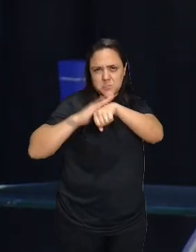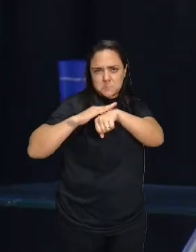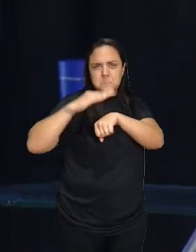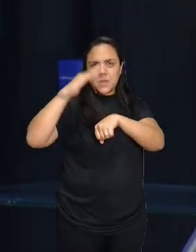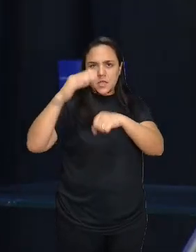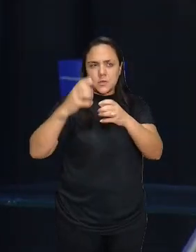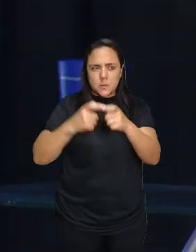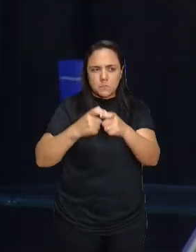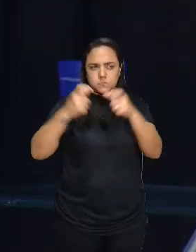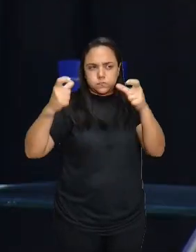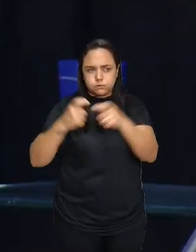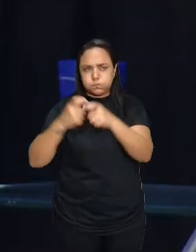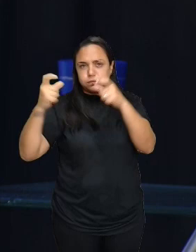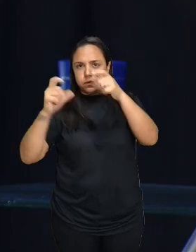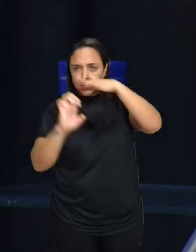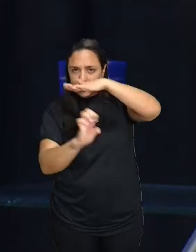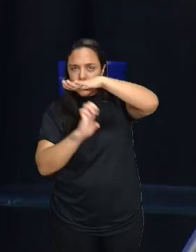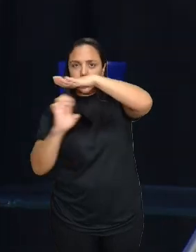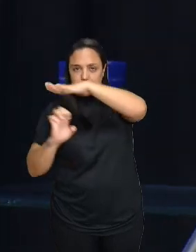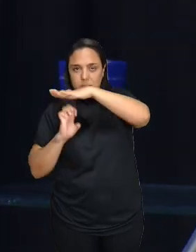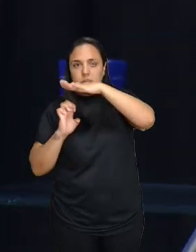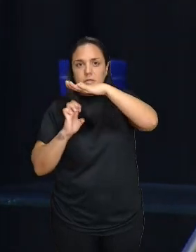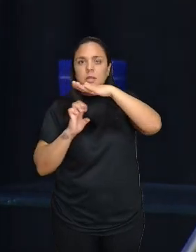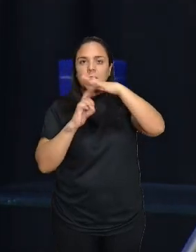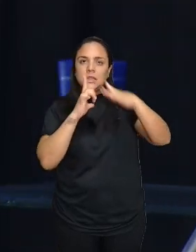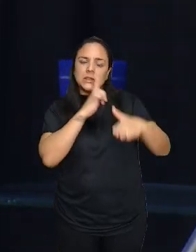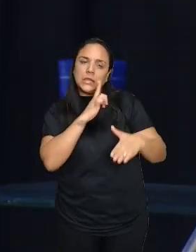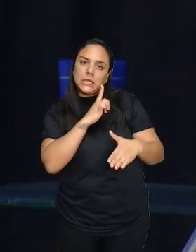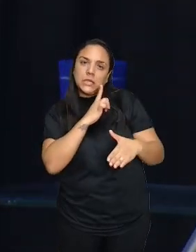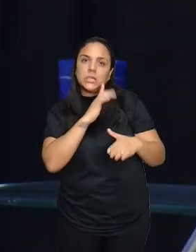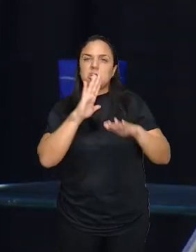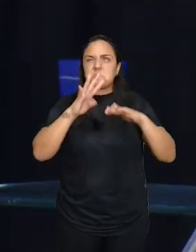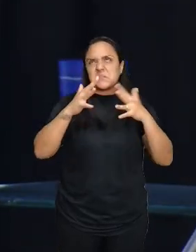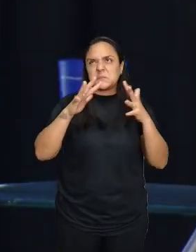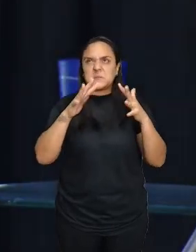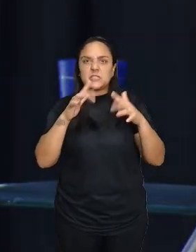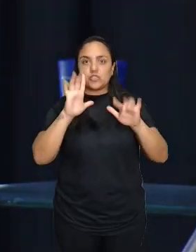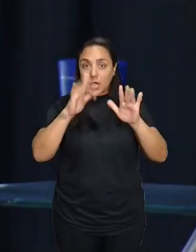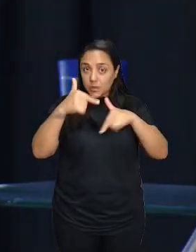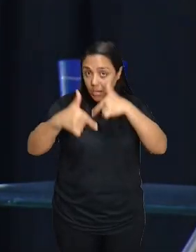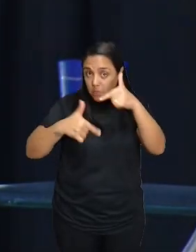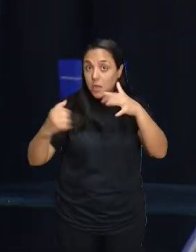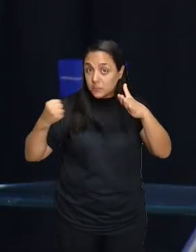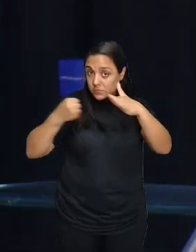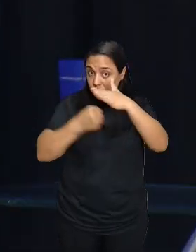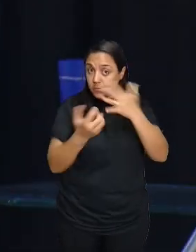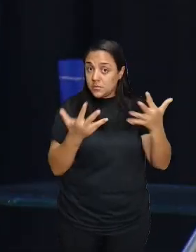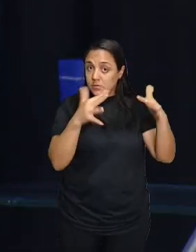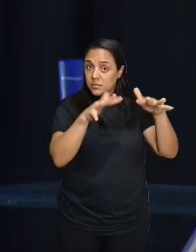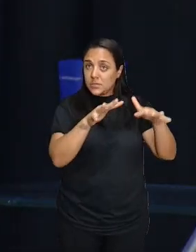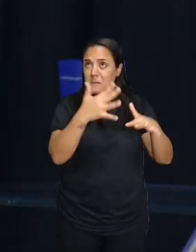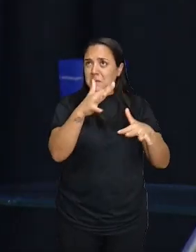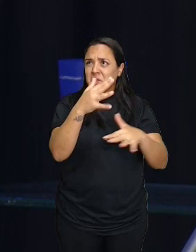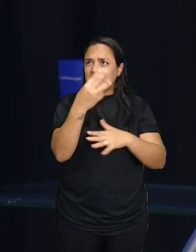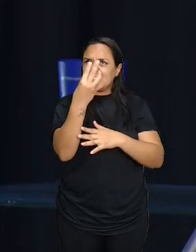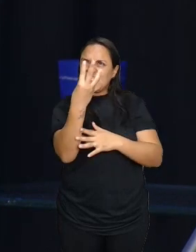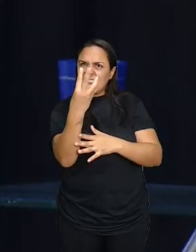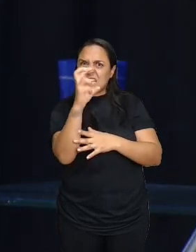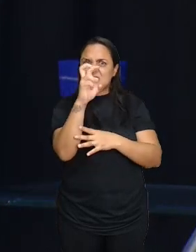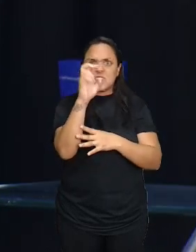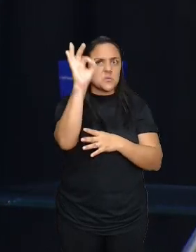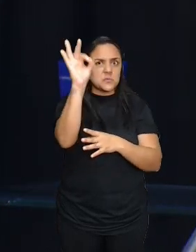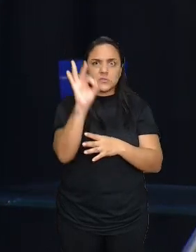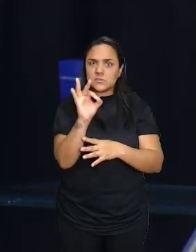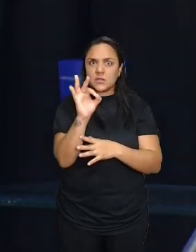empresas do Brasil, que normalmente são as empresas que já trabalham diversidade e inclusão, fica entre 3 e 5% de